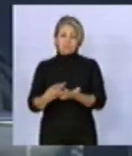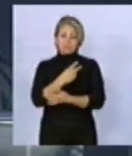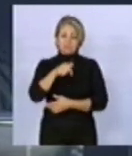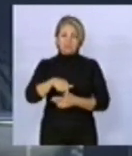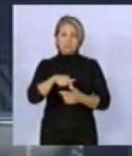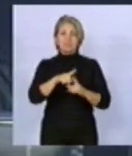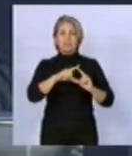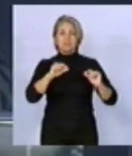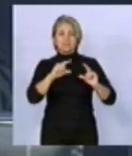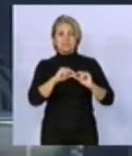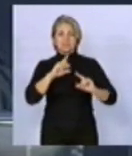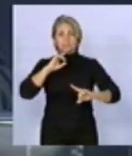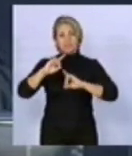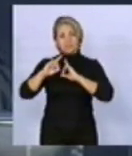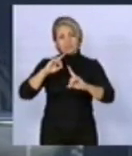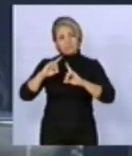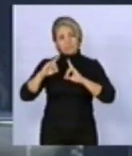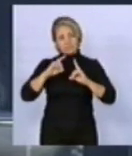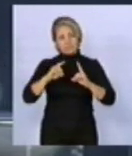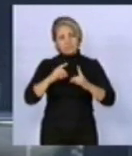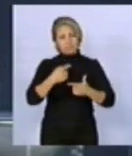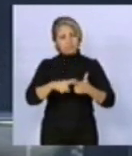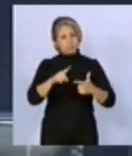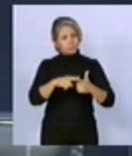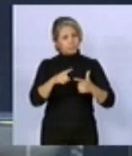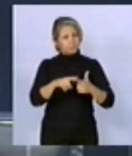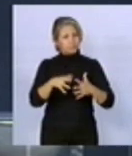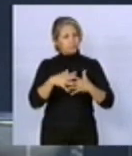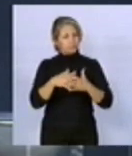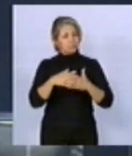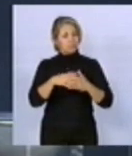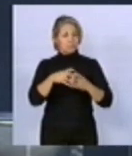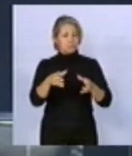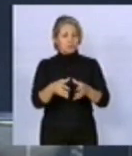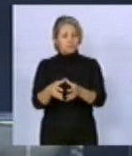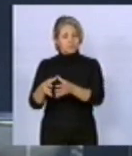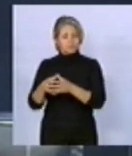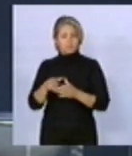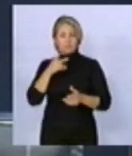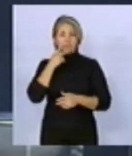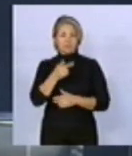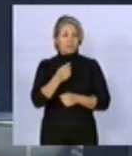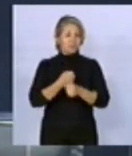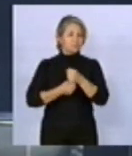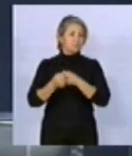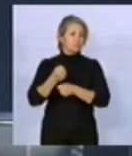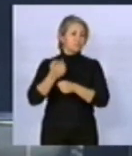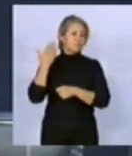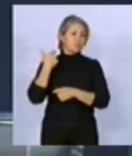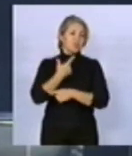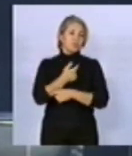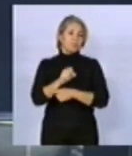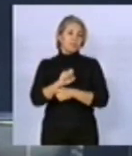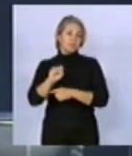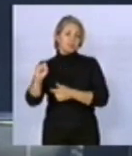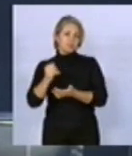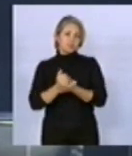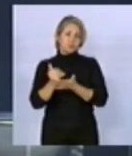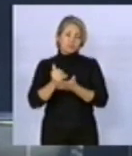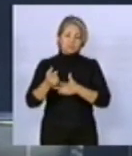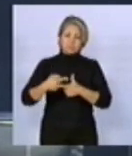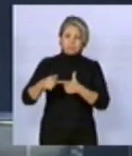para debater a crise do setor ele diz o seguinte desde 2008 quando começou a crise financeira